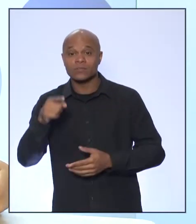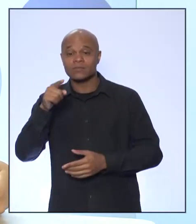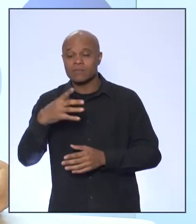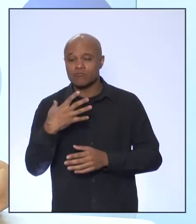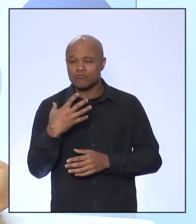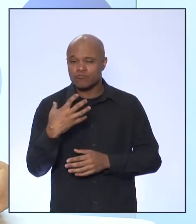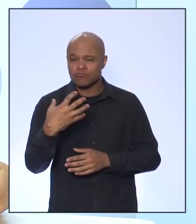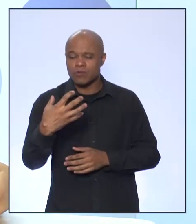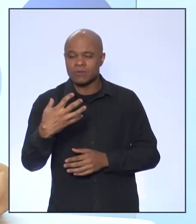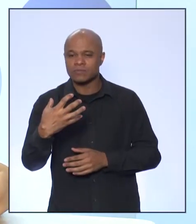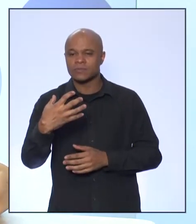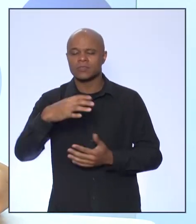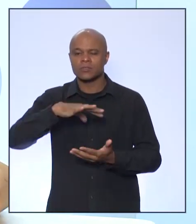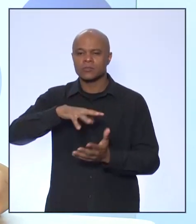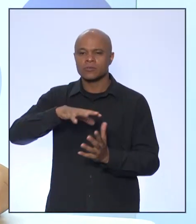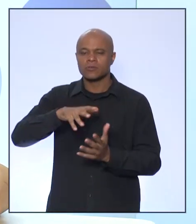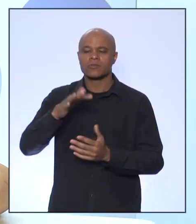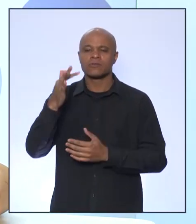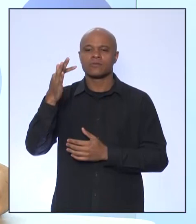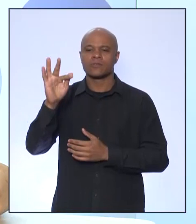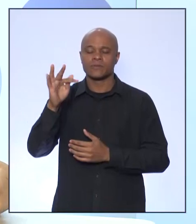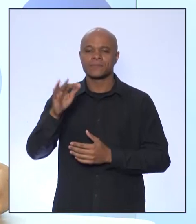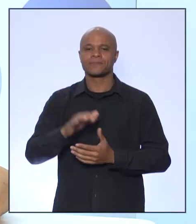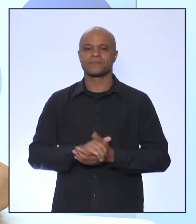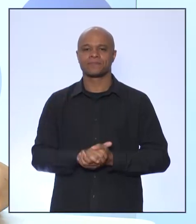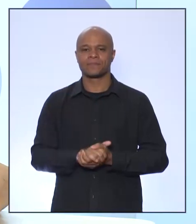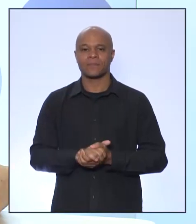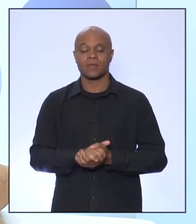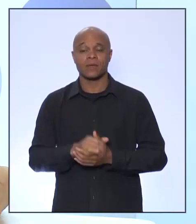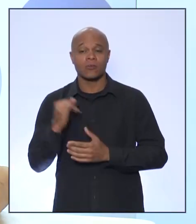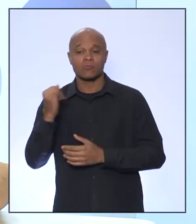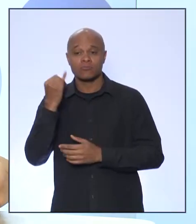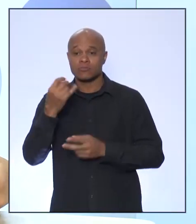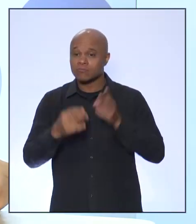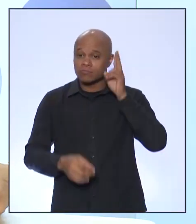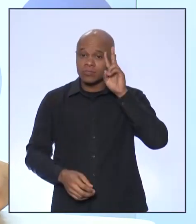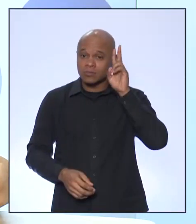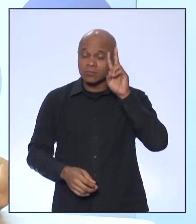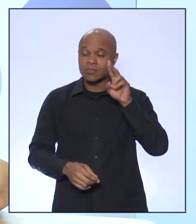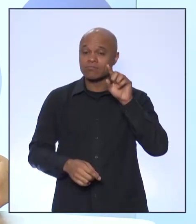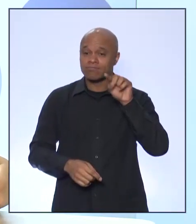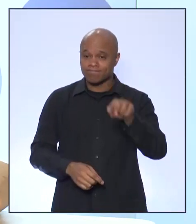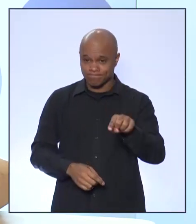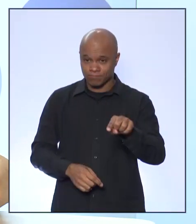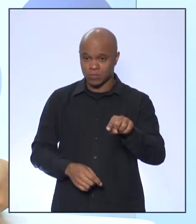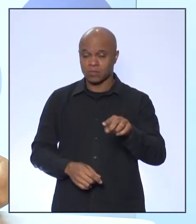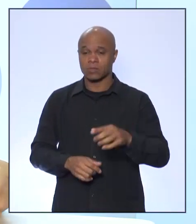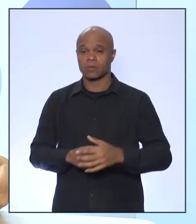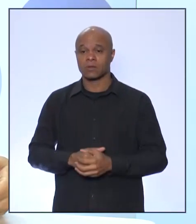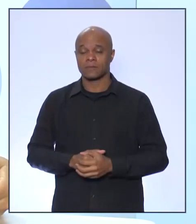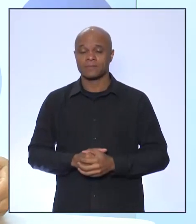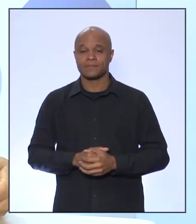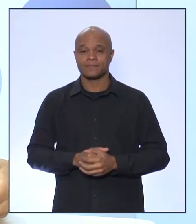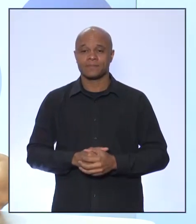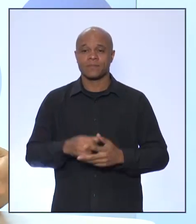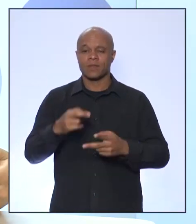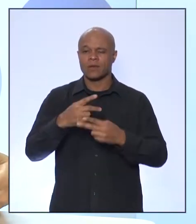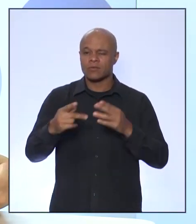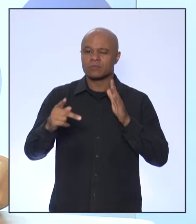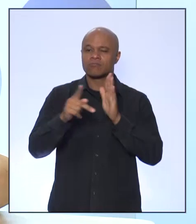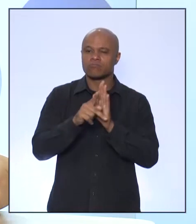né, da Revolução Francesa. É importante ressaltar aqui como que os ideais